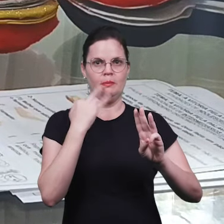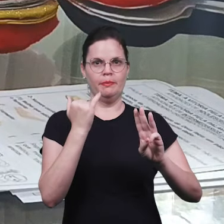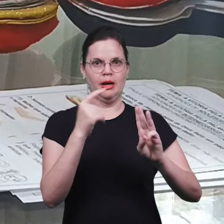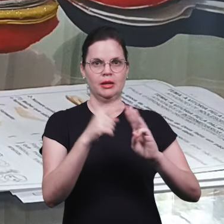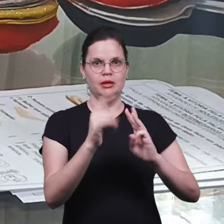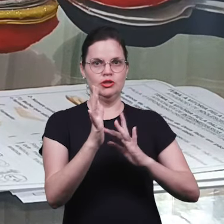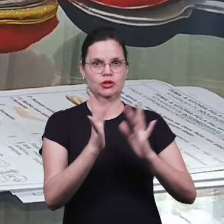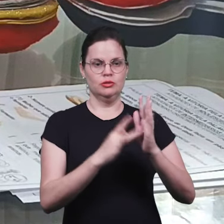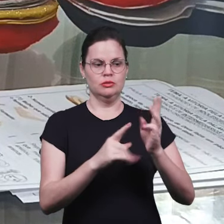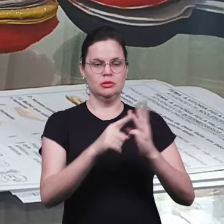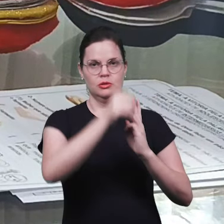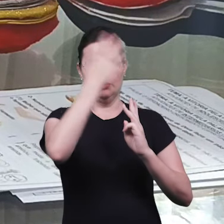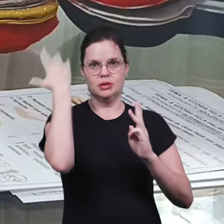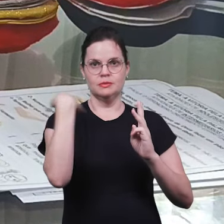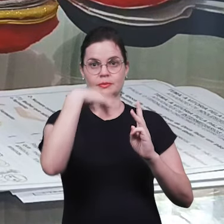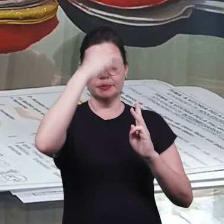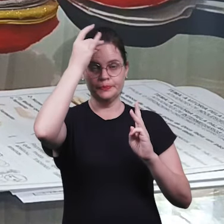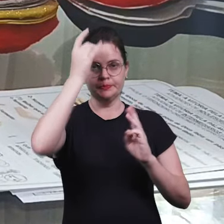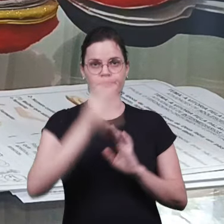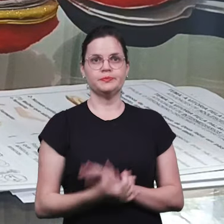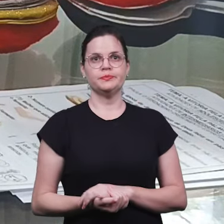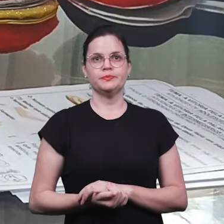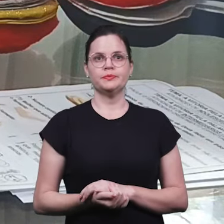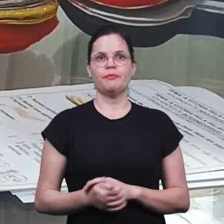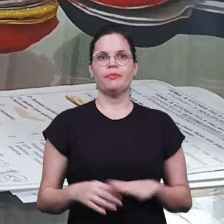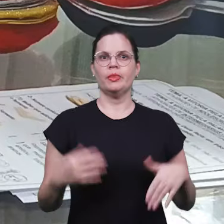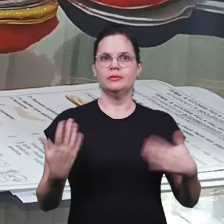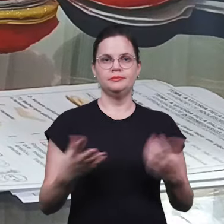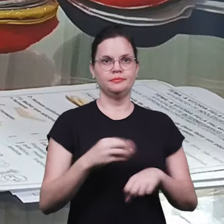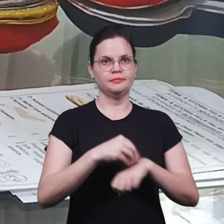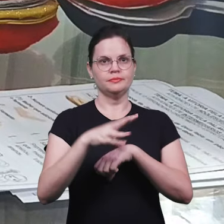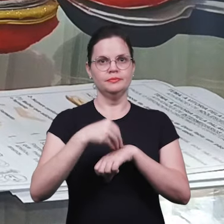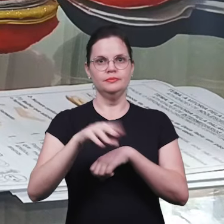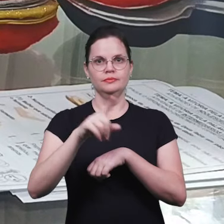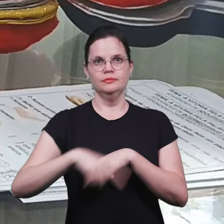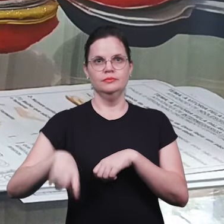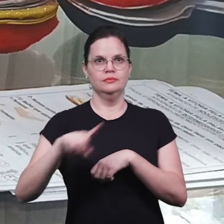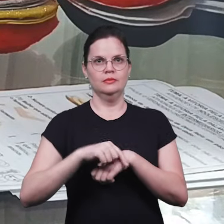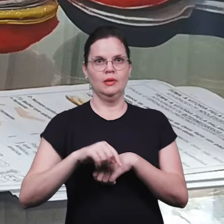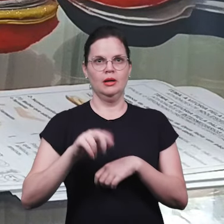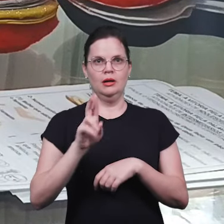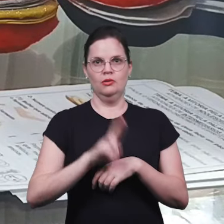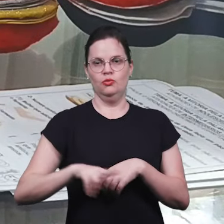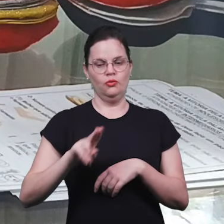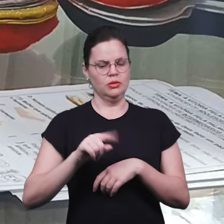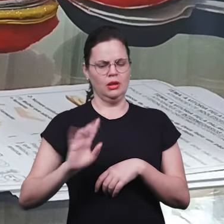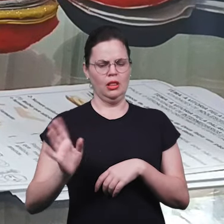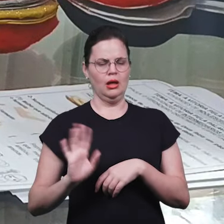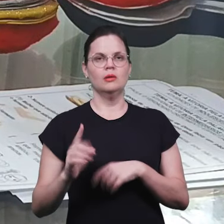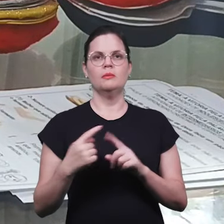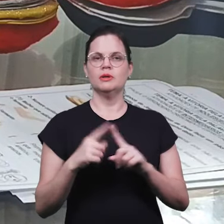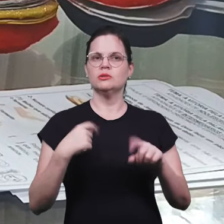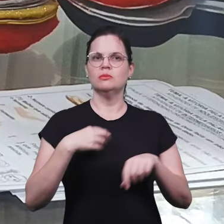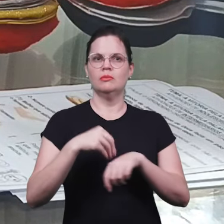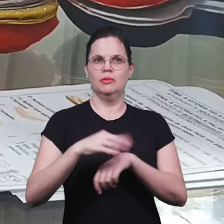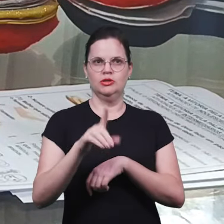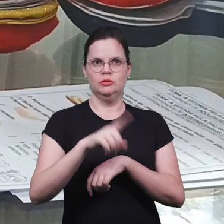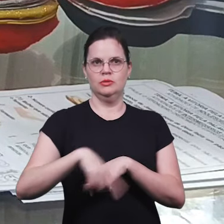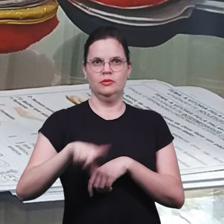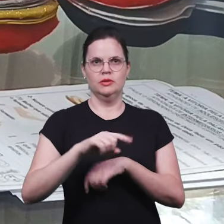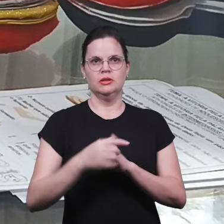Pai, Jesus e o Espírito Santo. Eu trouxe uma sugestão aqui, que eu não vou utilizar nesta aula, mas eu